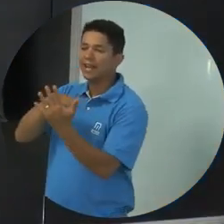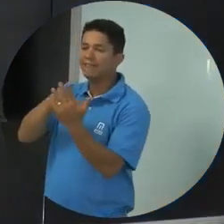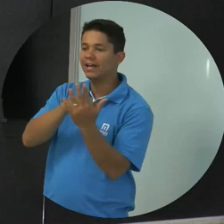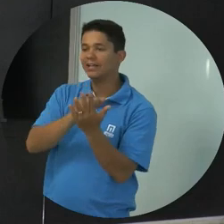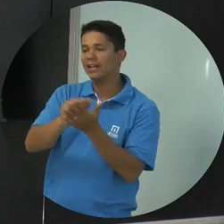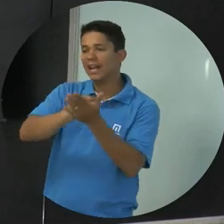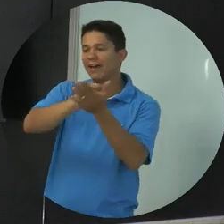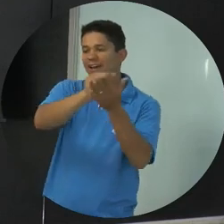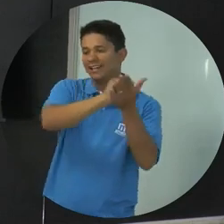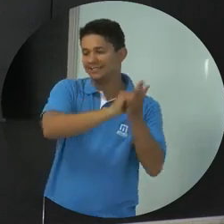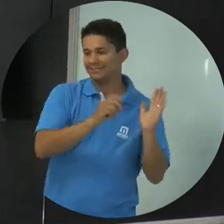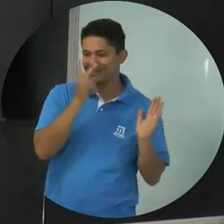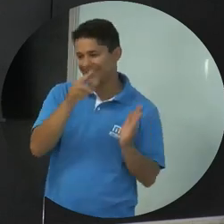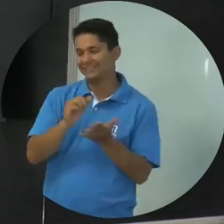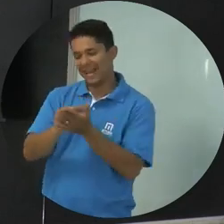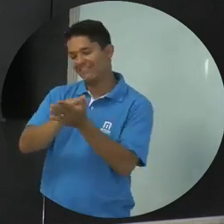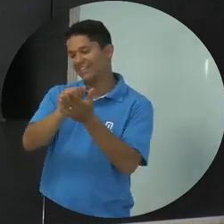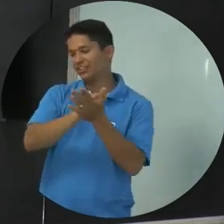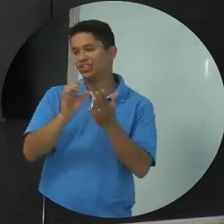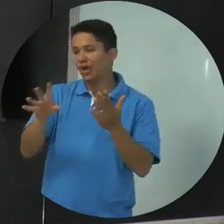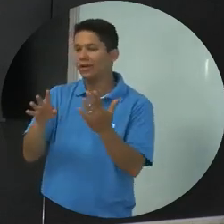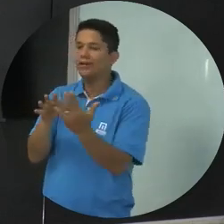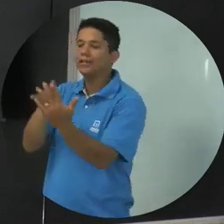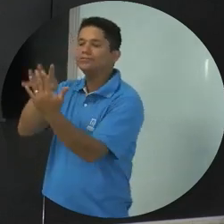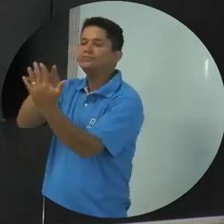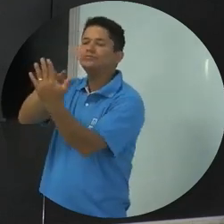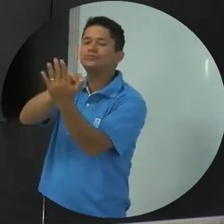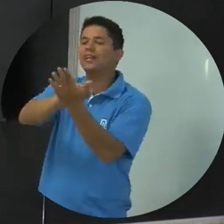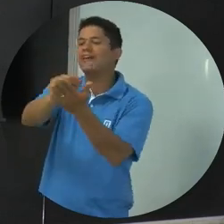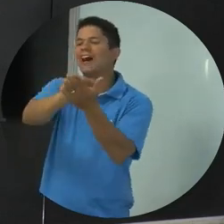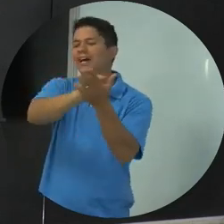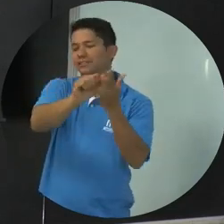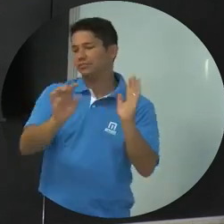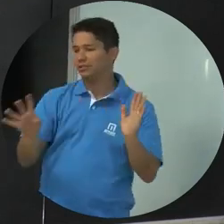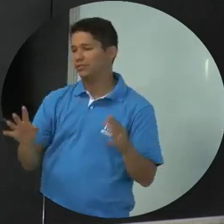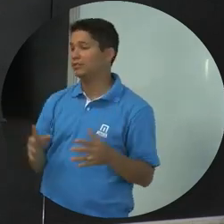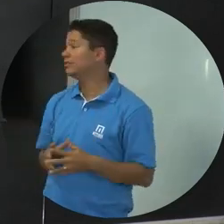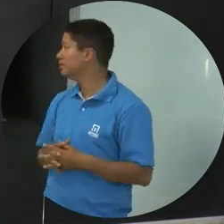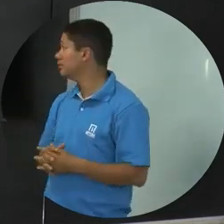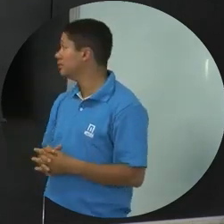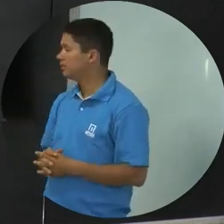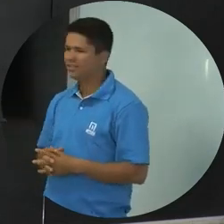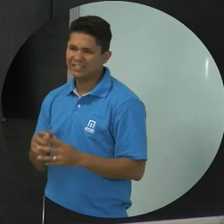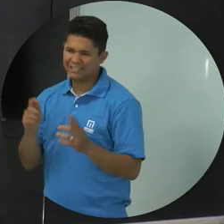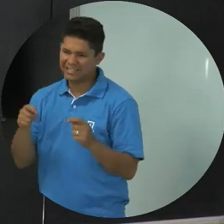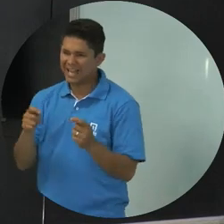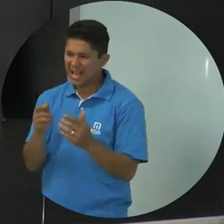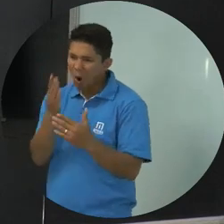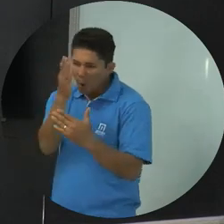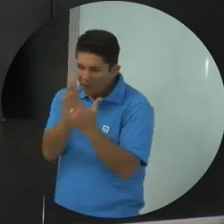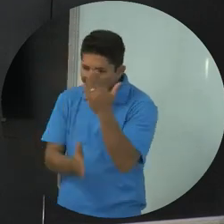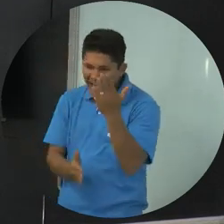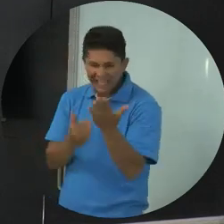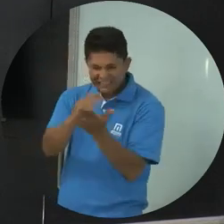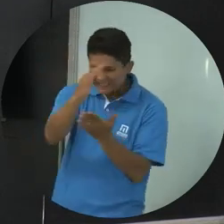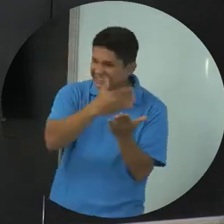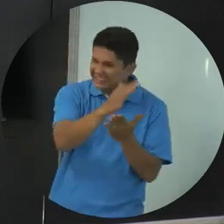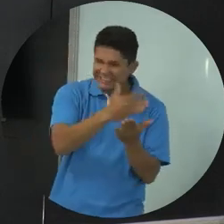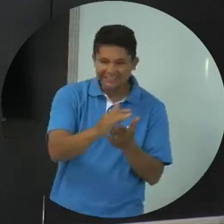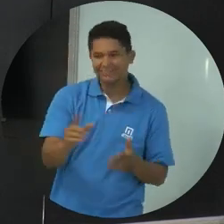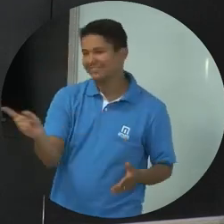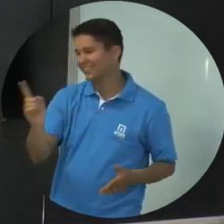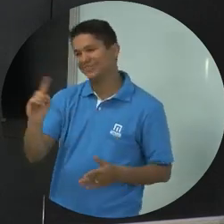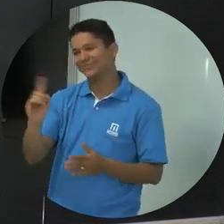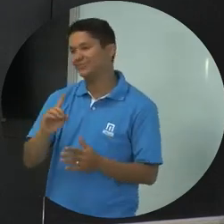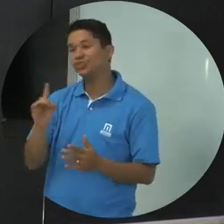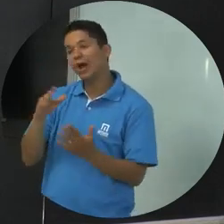área você já começa a ter uma lavagem da superfície. Tá? Você consegue ter corte, remoção? Não, você não tem corte e remoção, mas você